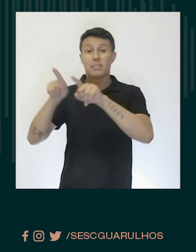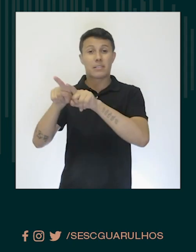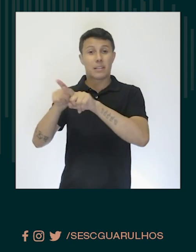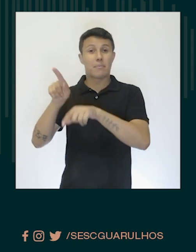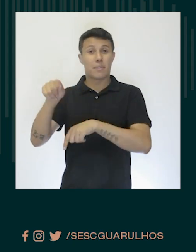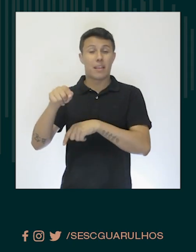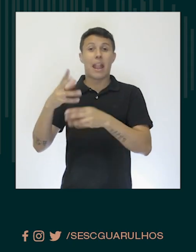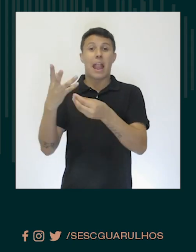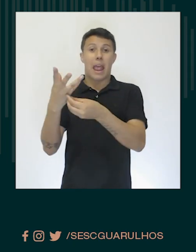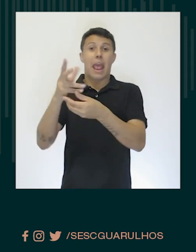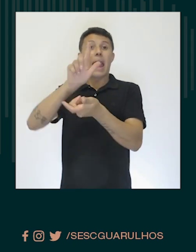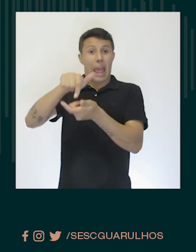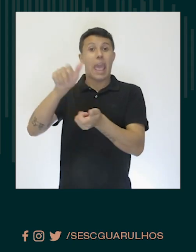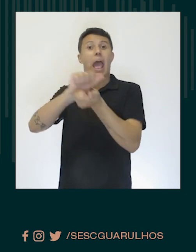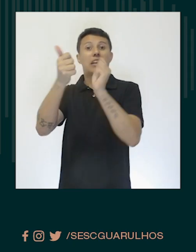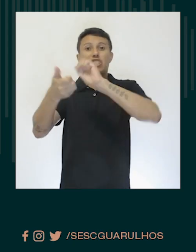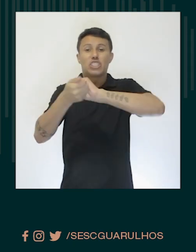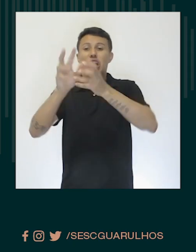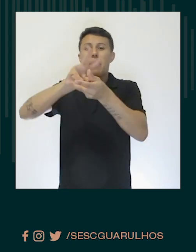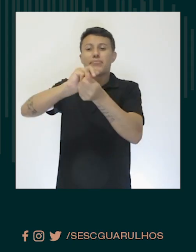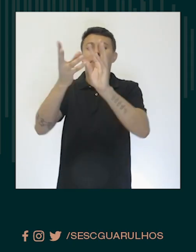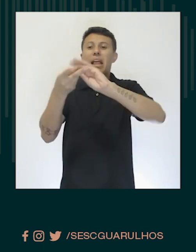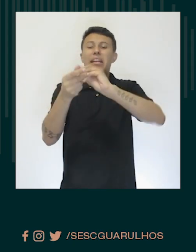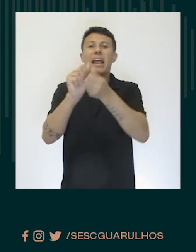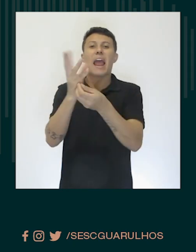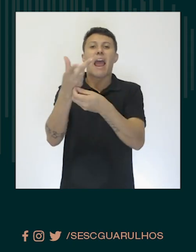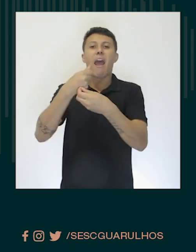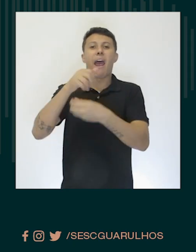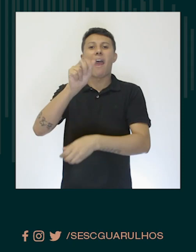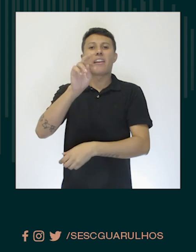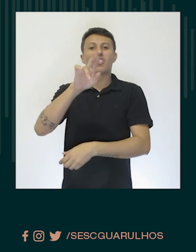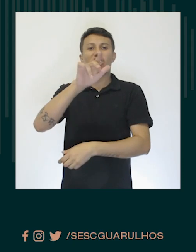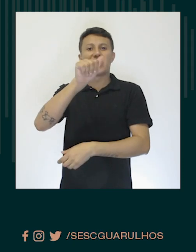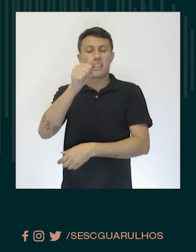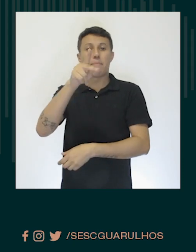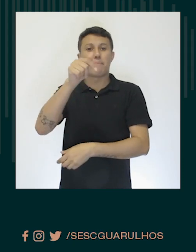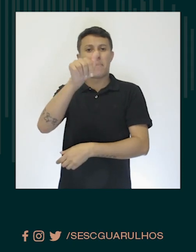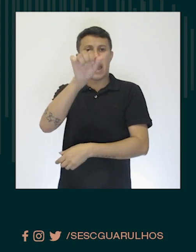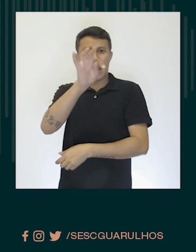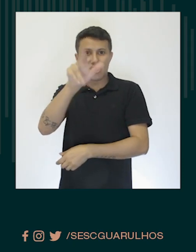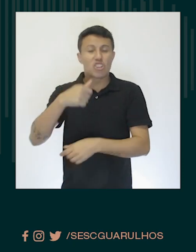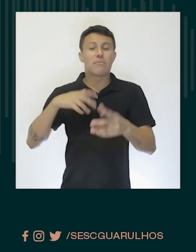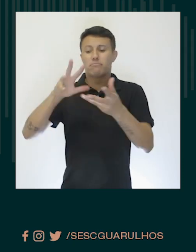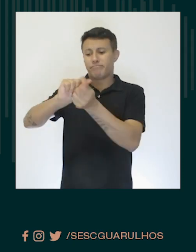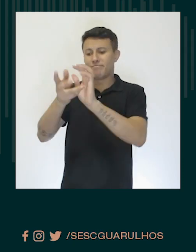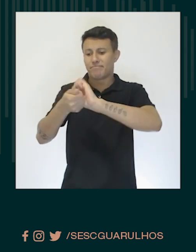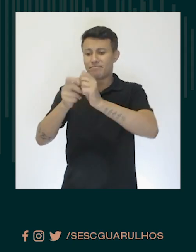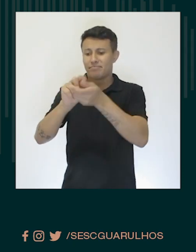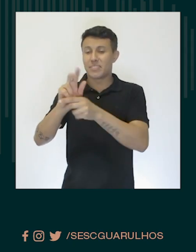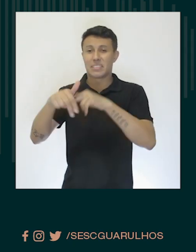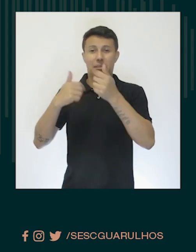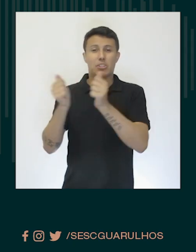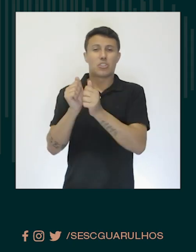plástica, ela também está realizando quadros, pinturas maravilhosas, então eu recomendo conhecer o trabalho da Camila Rhodes.